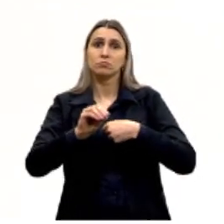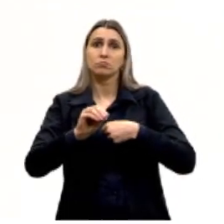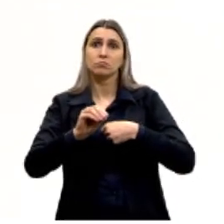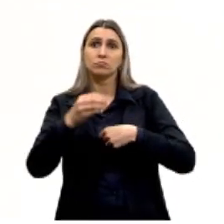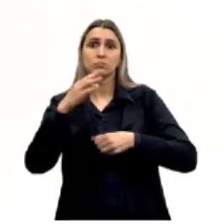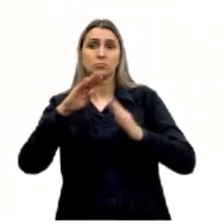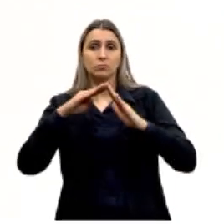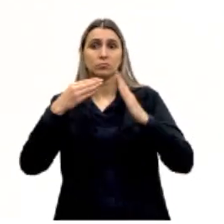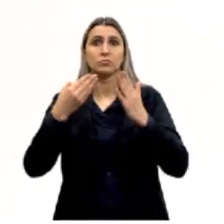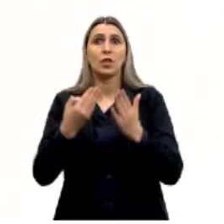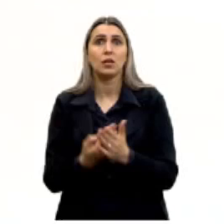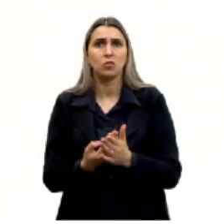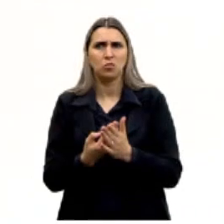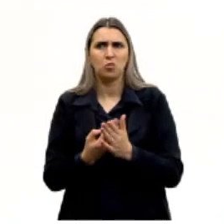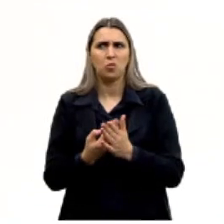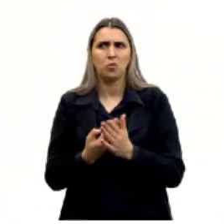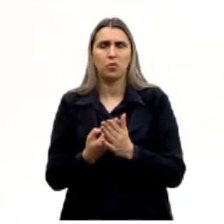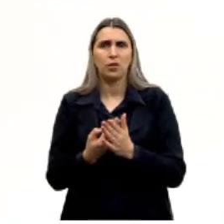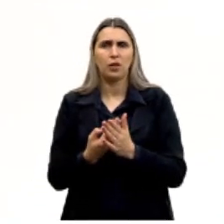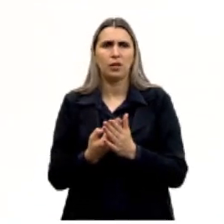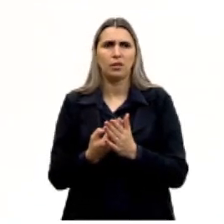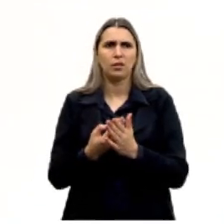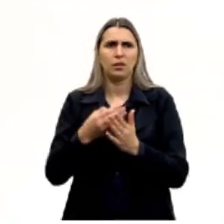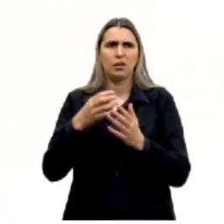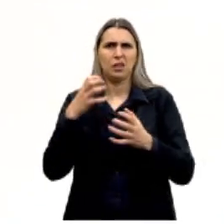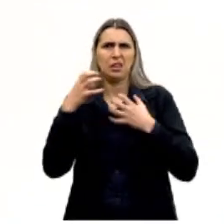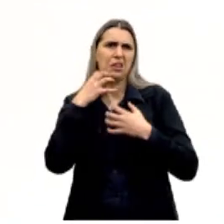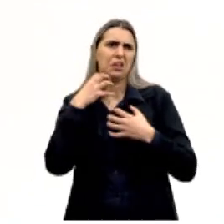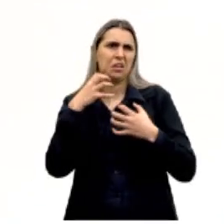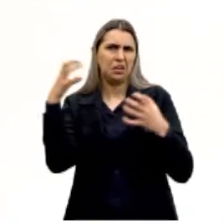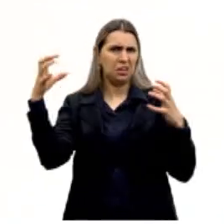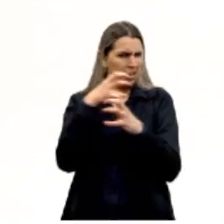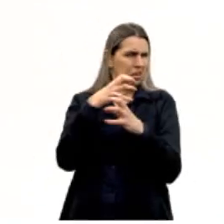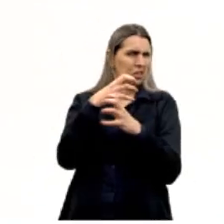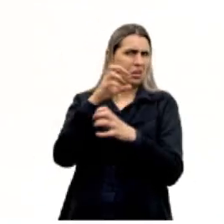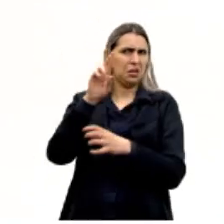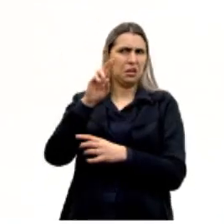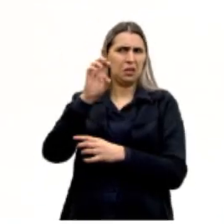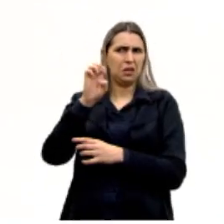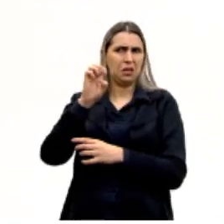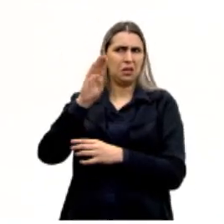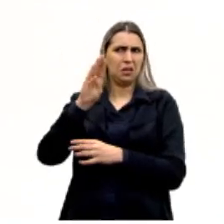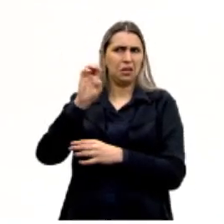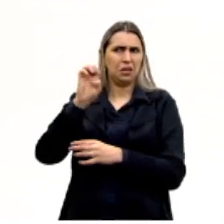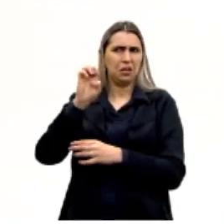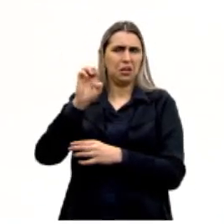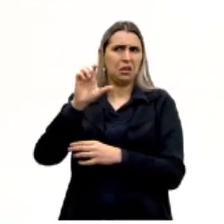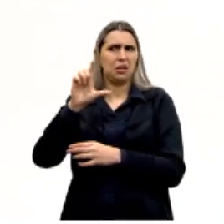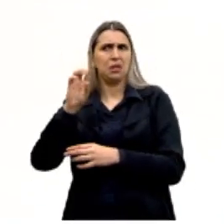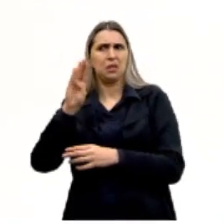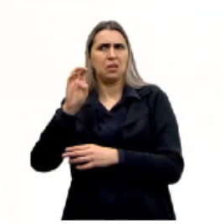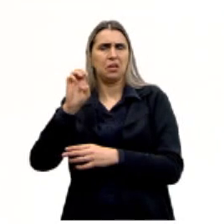das escolas Rebeldes Ai eu acho que o Monteiro Lobato